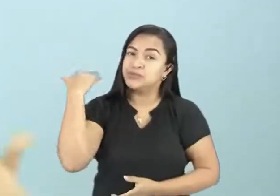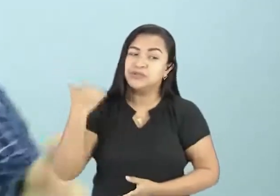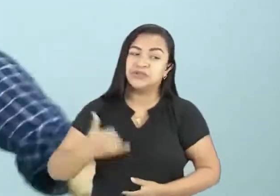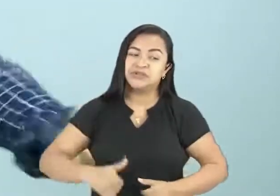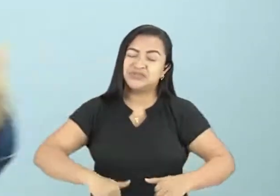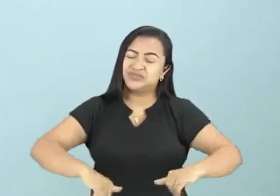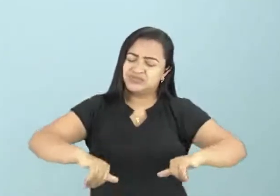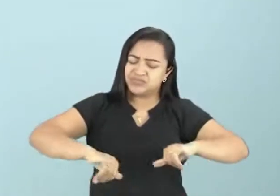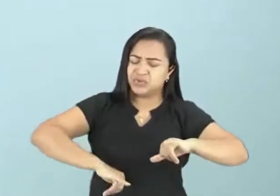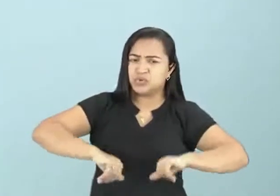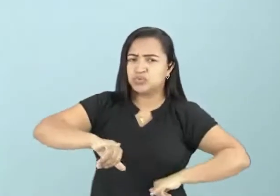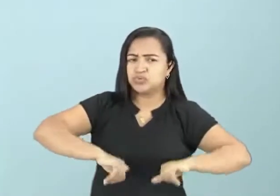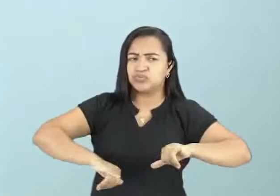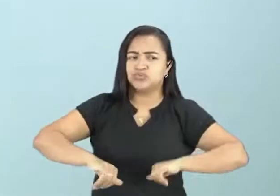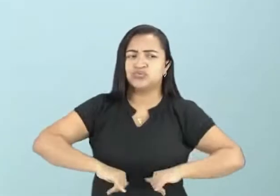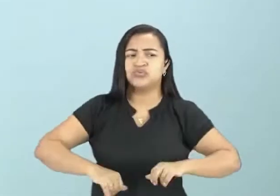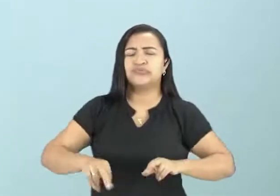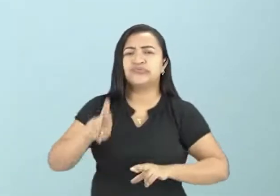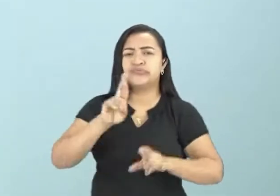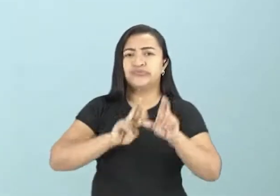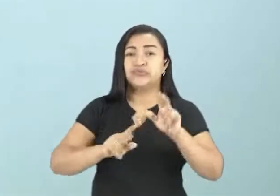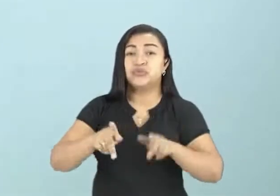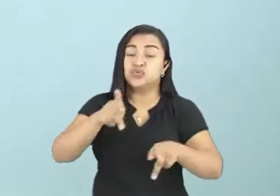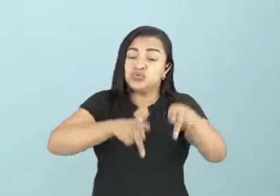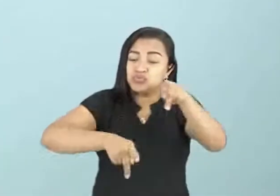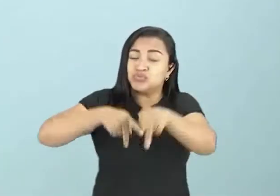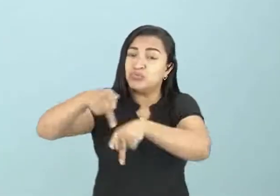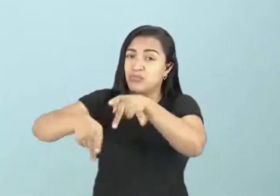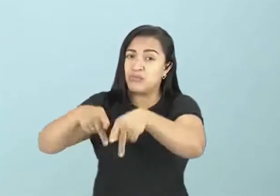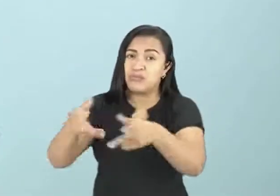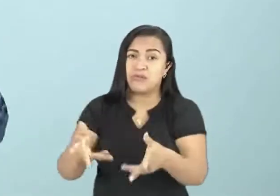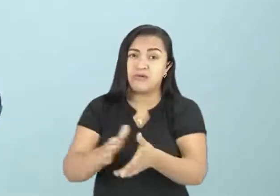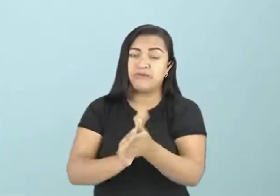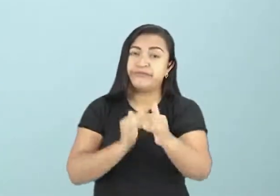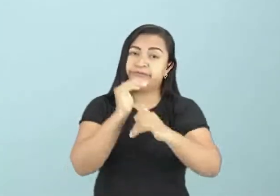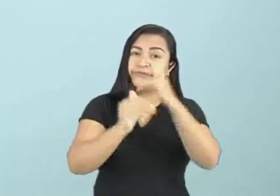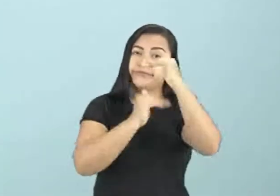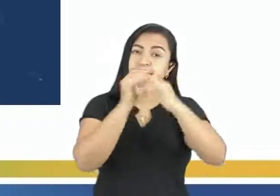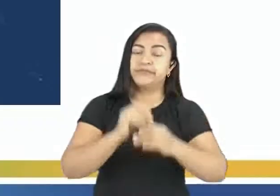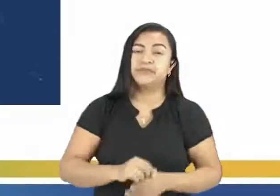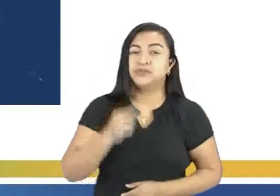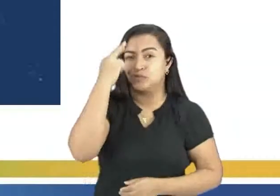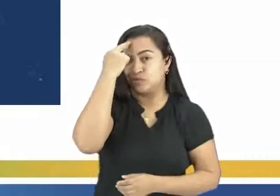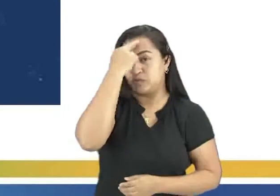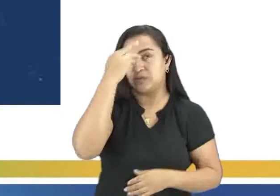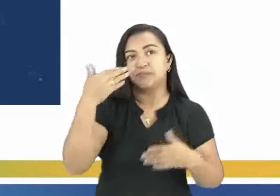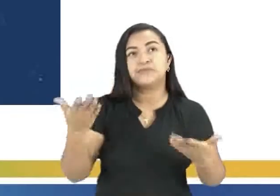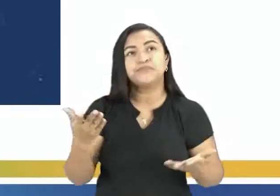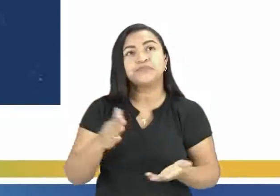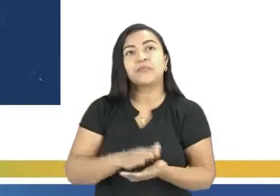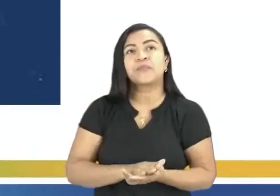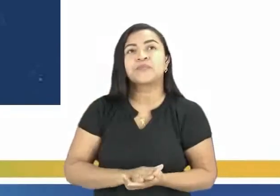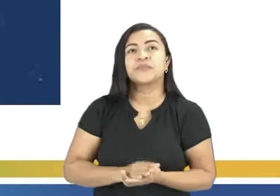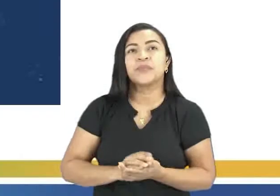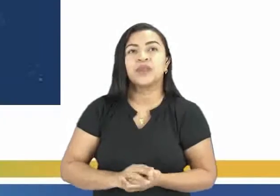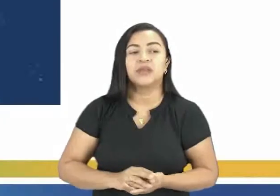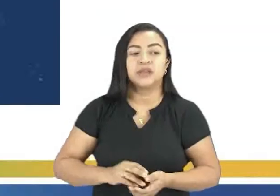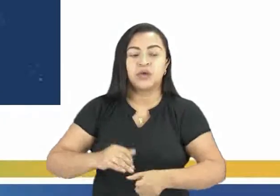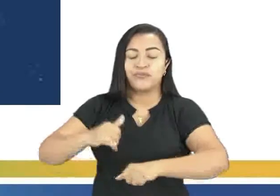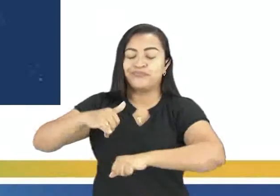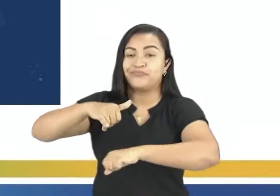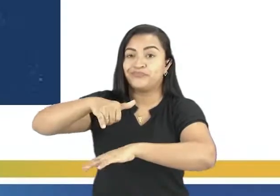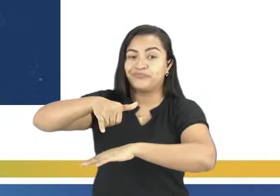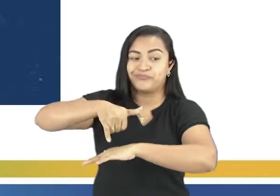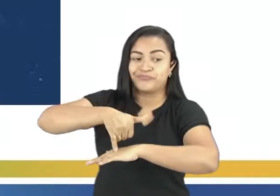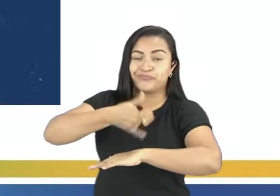povos, já que eles vêm da mesma ascendência histórica, tá bom? Continuando aí no nosso material. Lá no último ponto fala em Jerusalém, que é o berço de